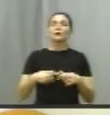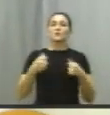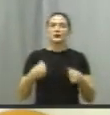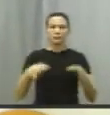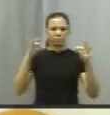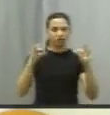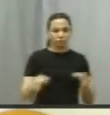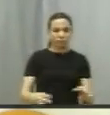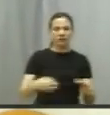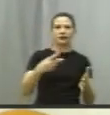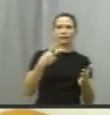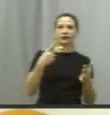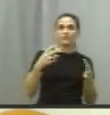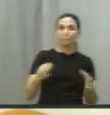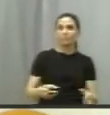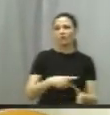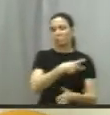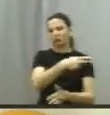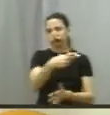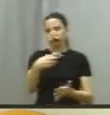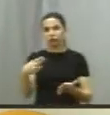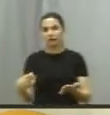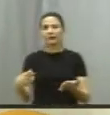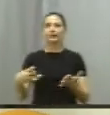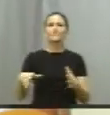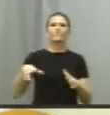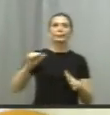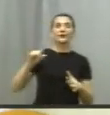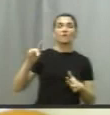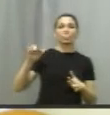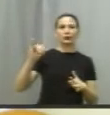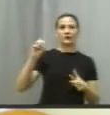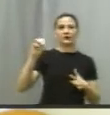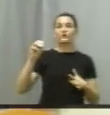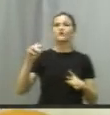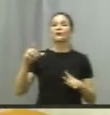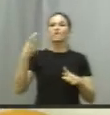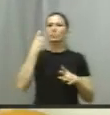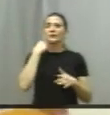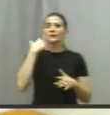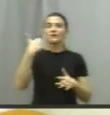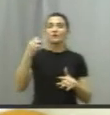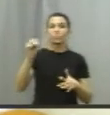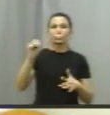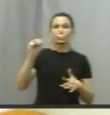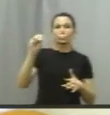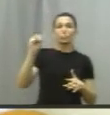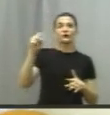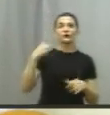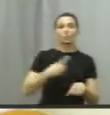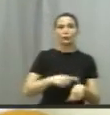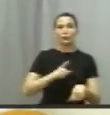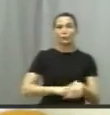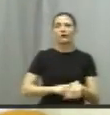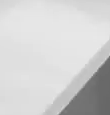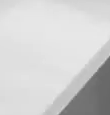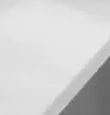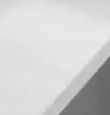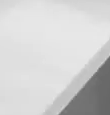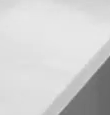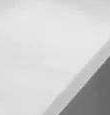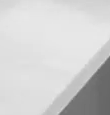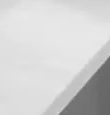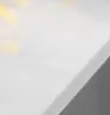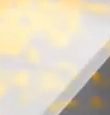correto em todos os sentidos, vereador Aloysio Braz. Lembrando a todos, sexta-feira, 18 horas, audiência pública aqui na Câmara Municipal. Boa noite, obrigado.